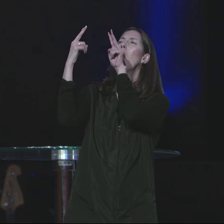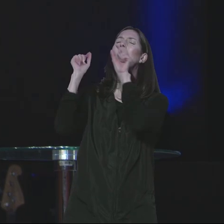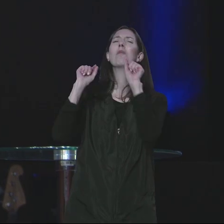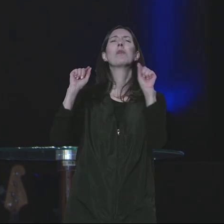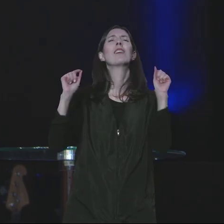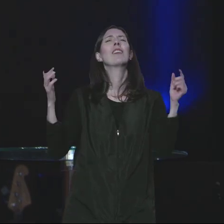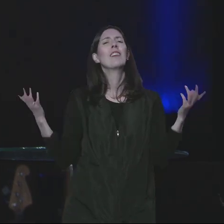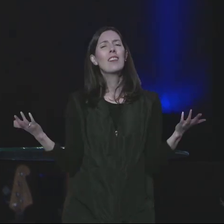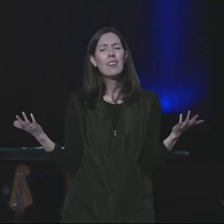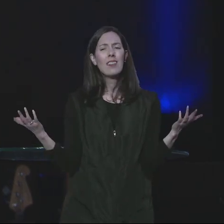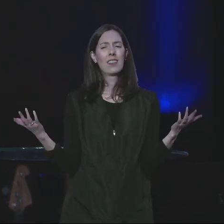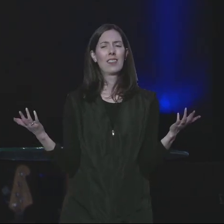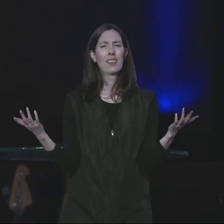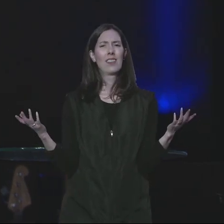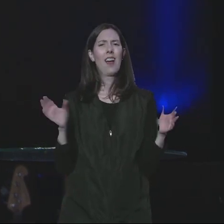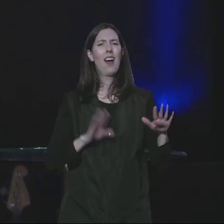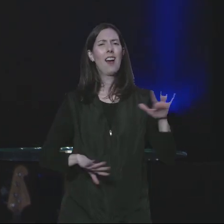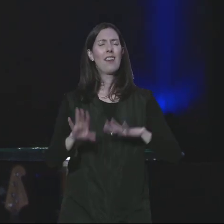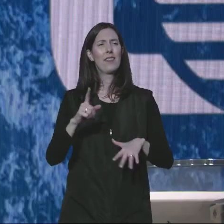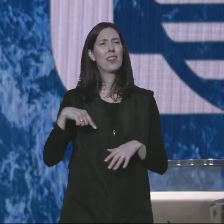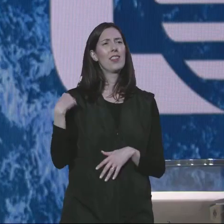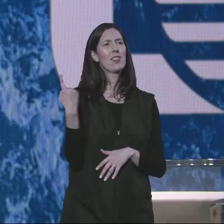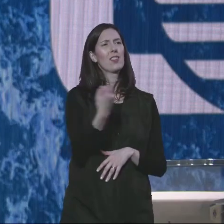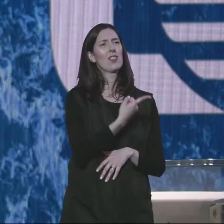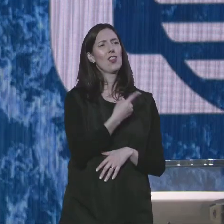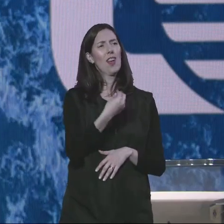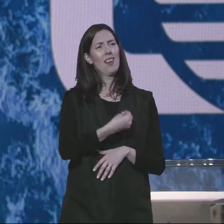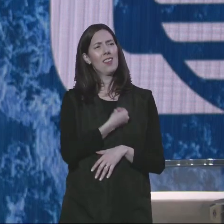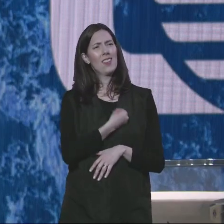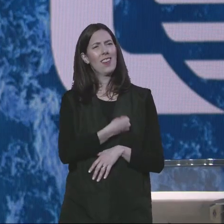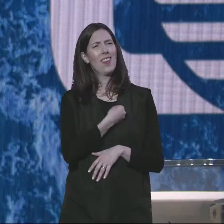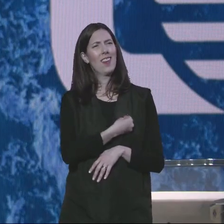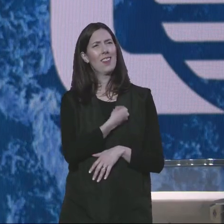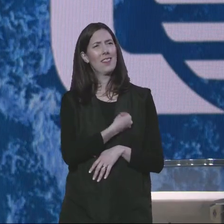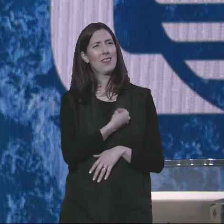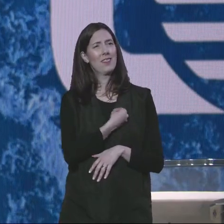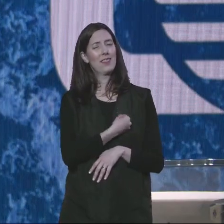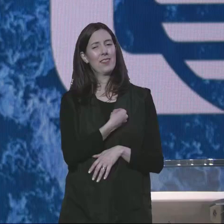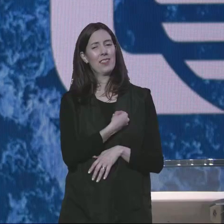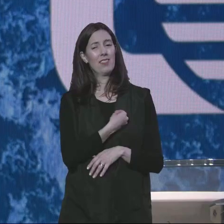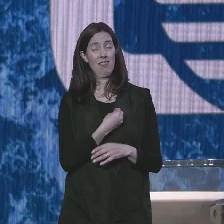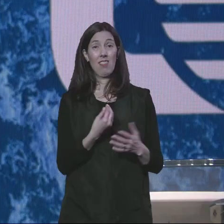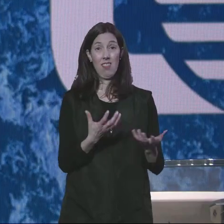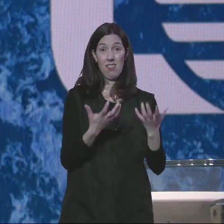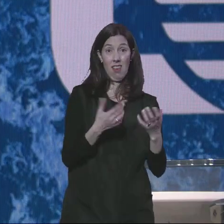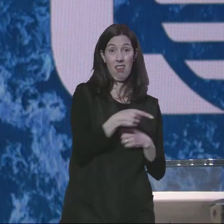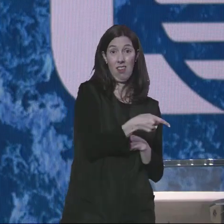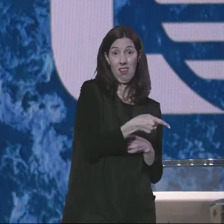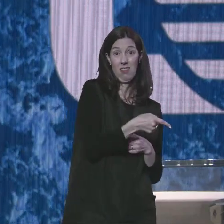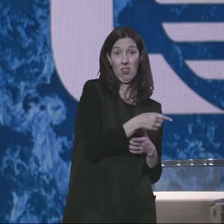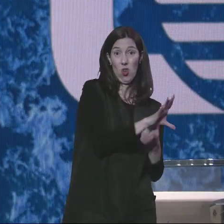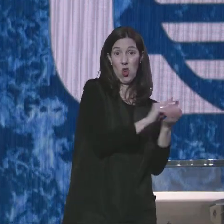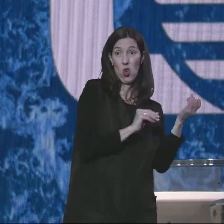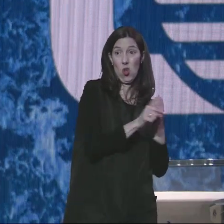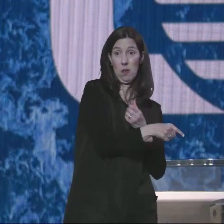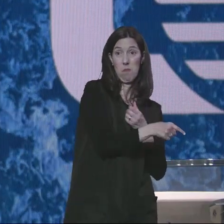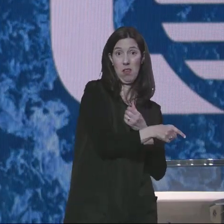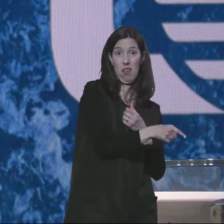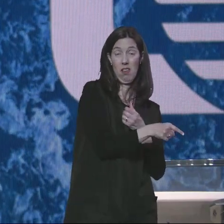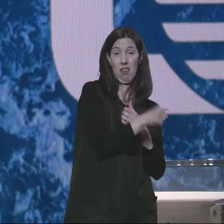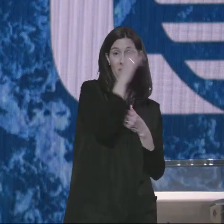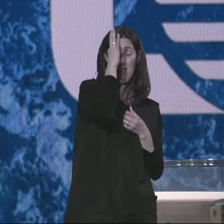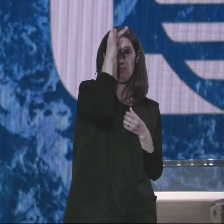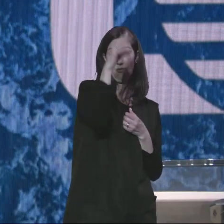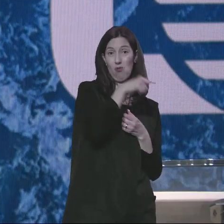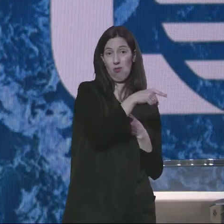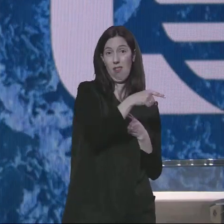Quantas vezes a gente passa a nossa vida querendo o que esse casal quer? É o conhecido sonho americano.